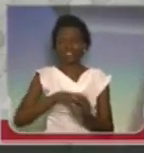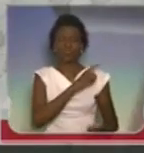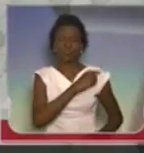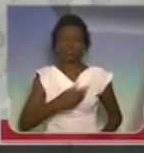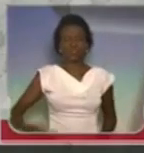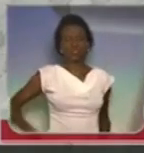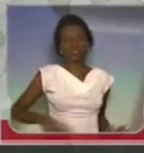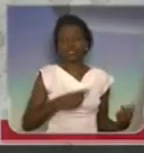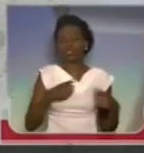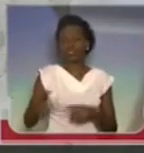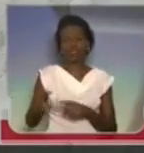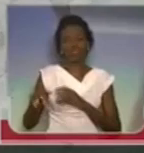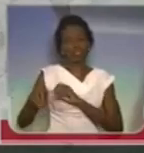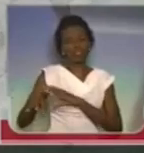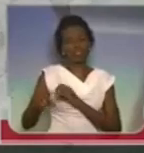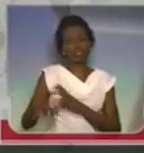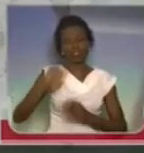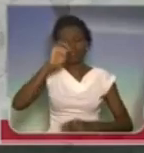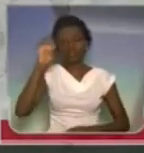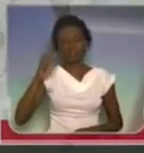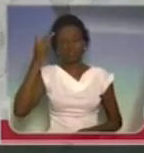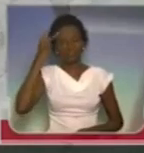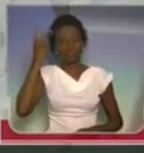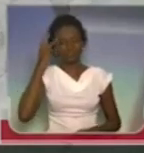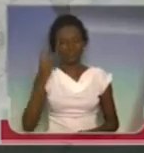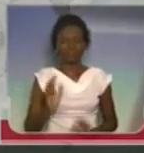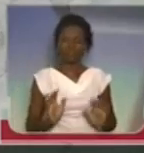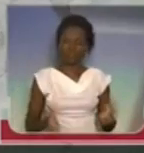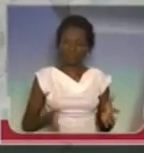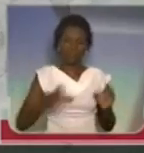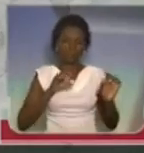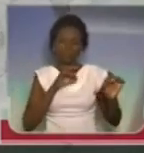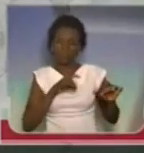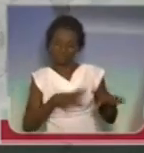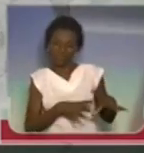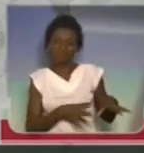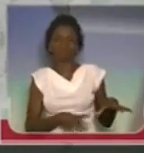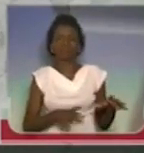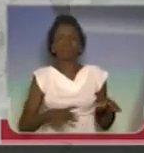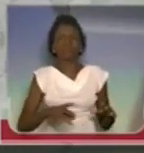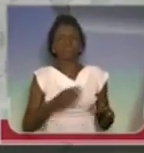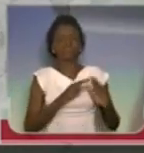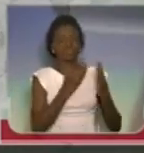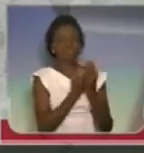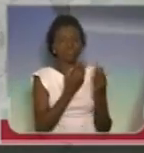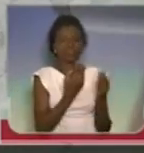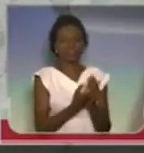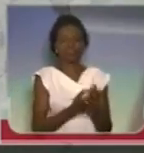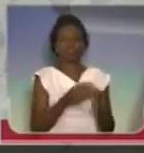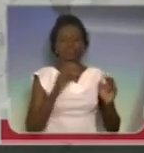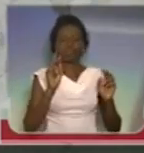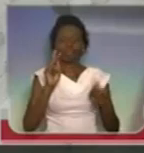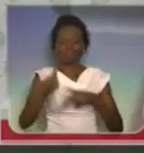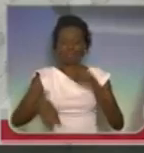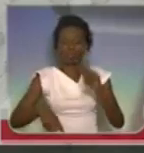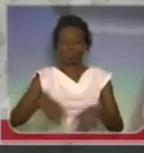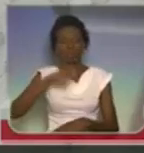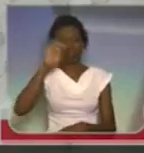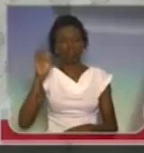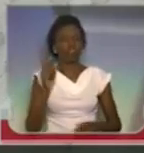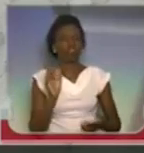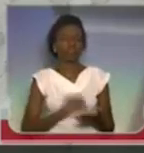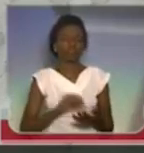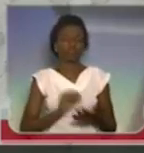São Paulo como se já não bastasse né o sucateamento a degradação da escola pública Estadual a falta de